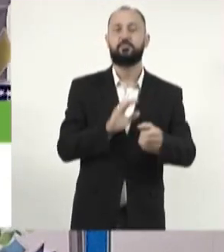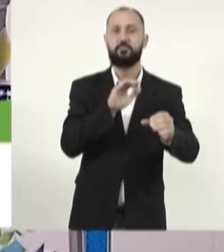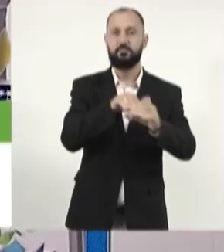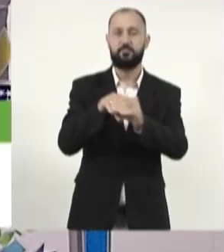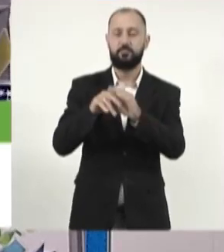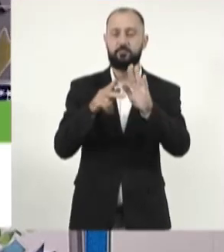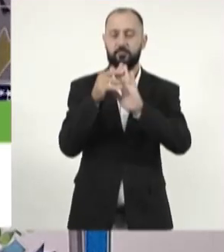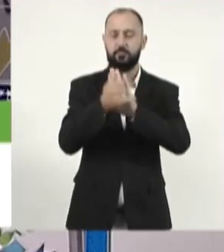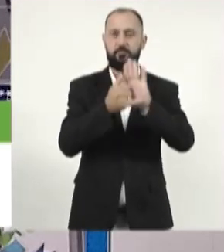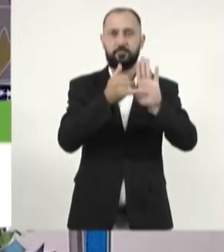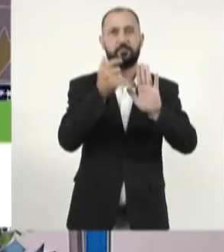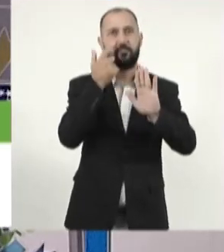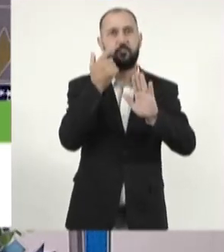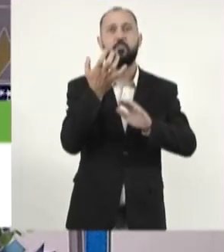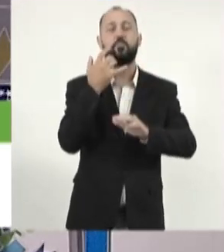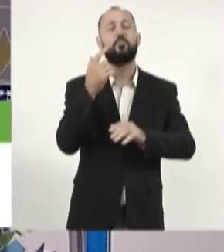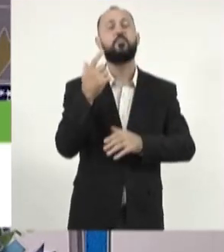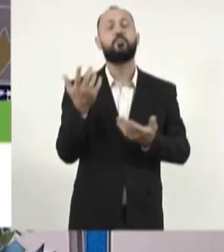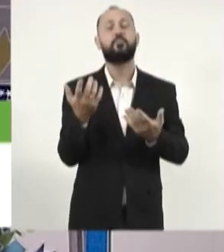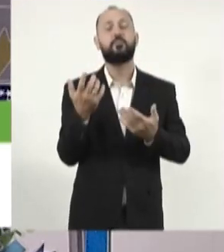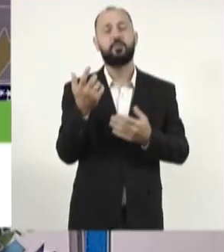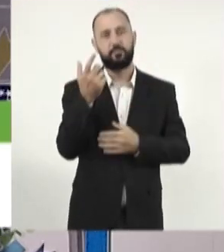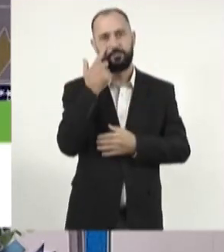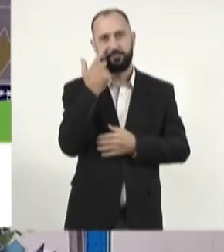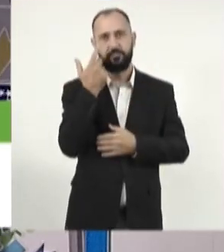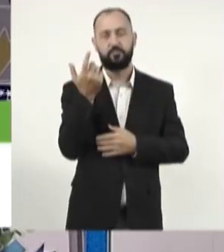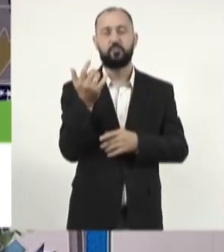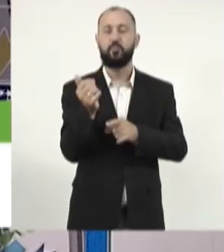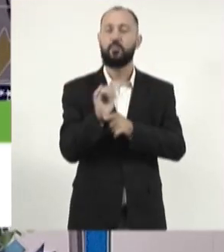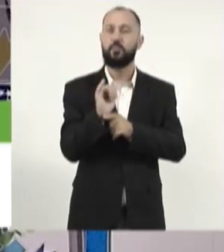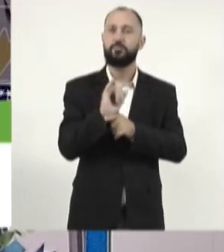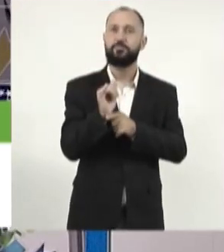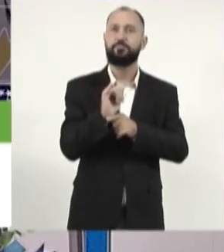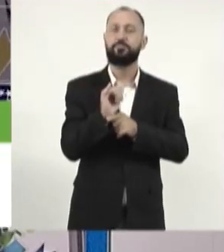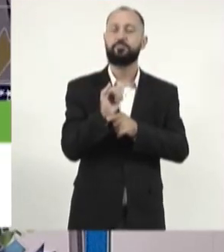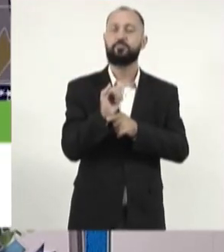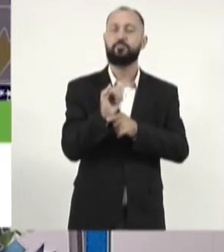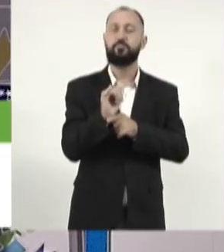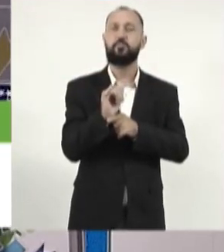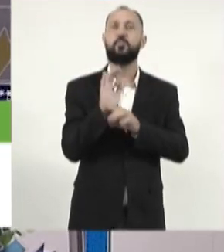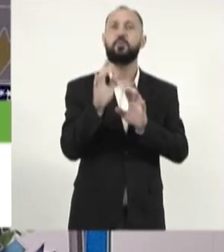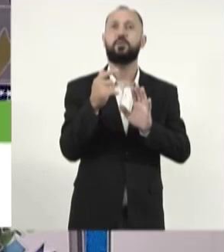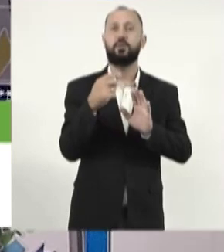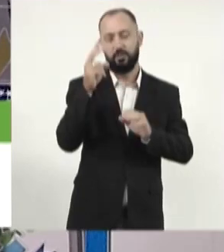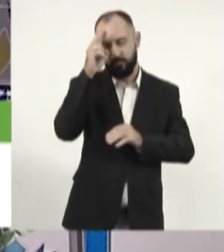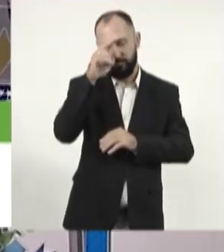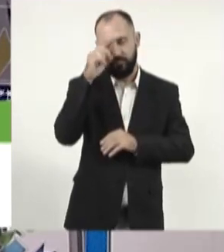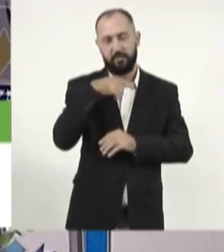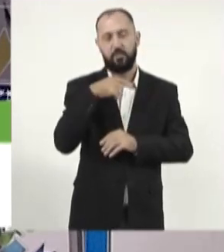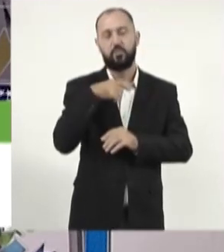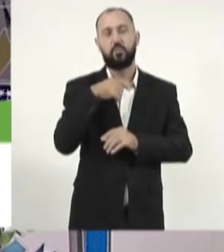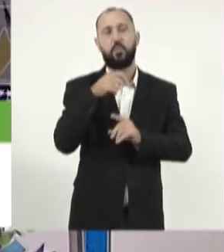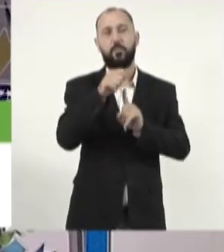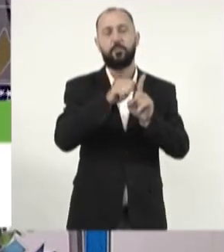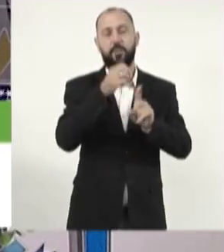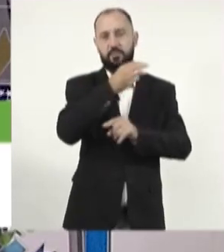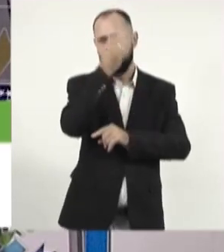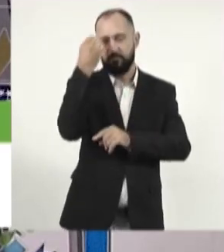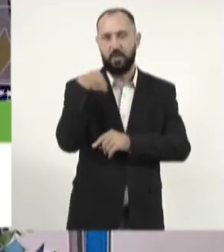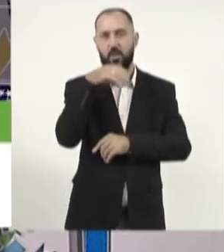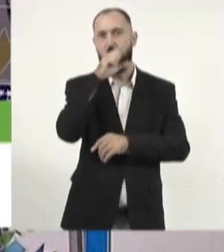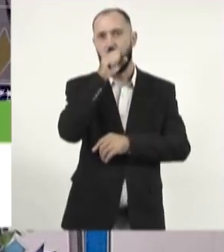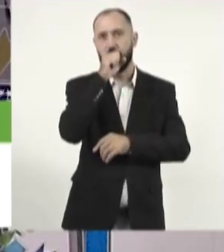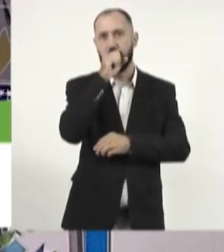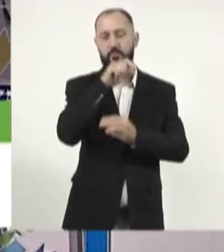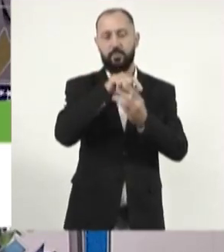dos projetos, você também que quiser ver no nosso canal do YouTube, em alusão já ao Maio Laranja, nós tivemos a